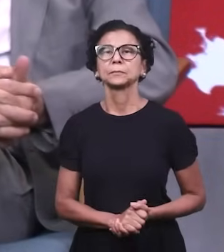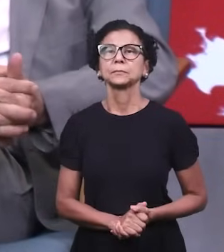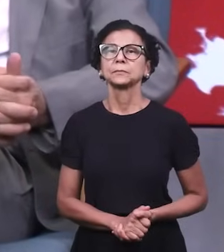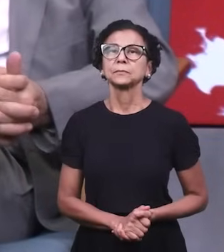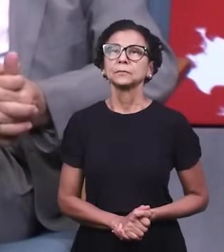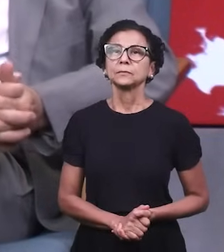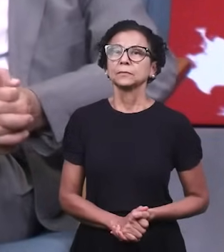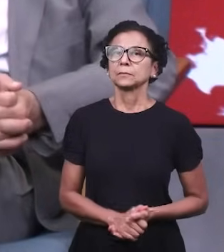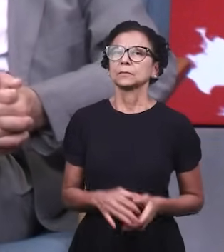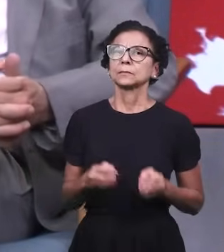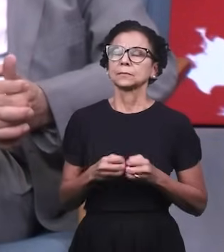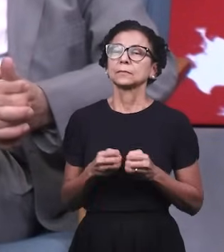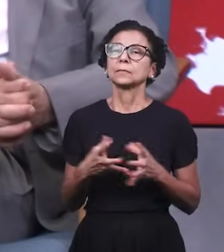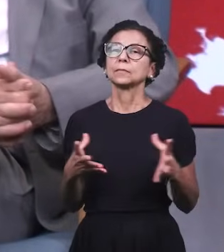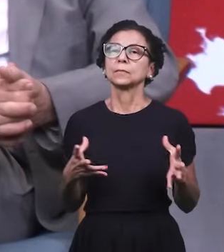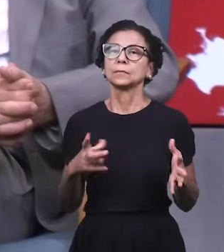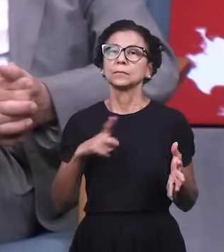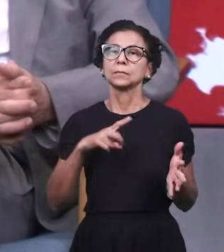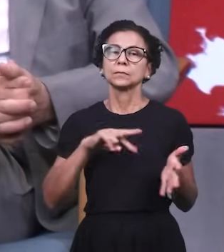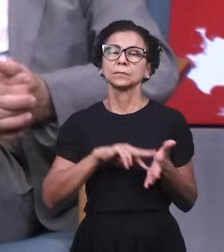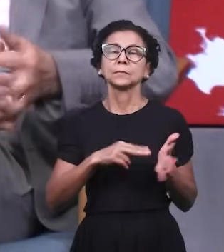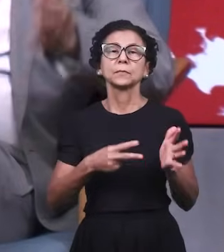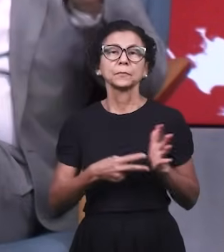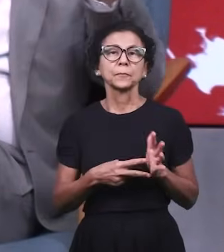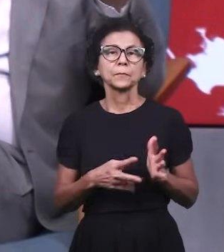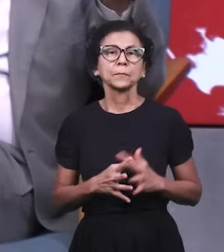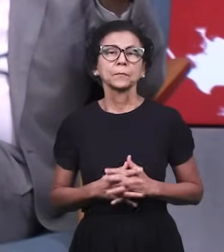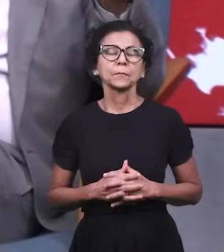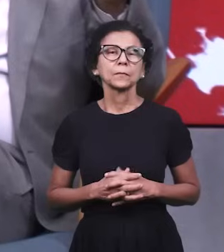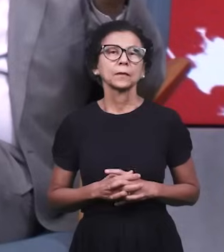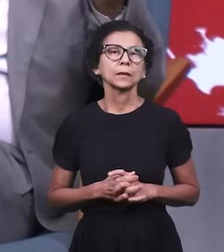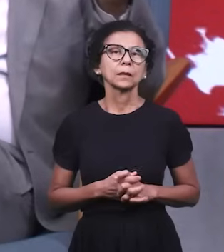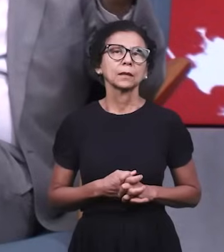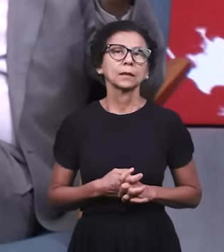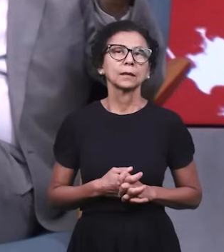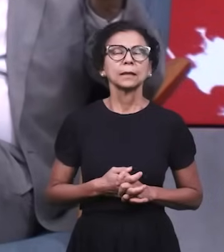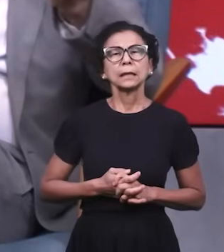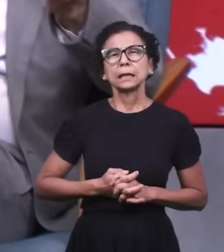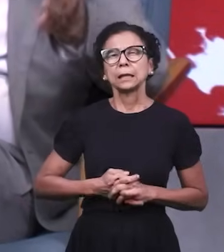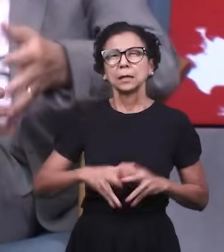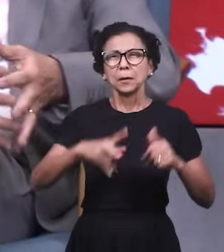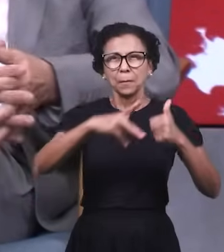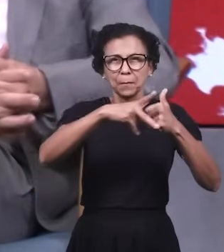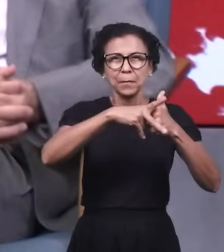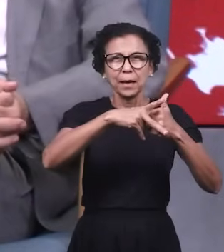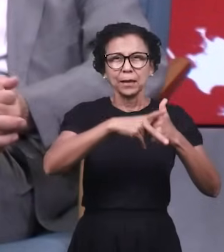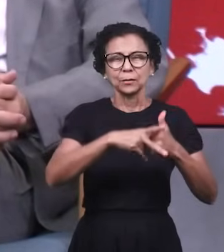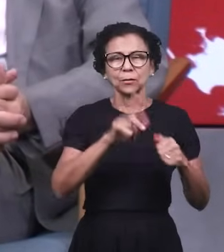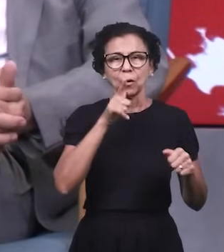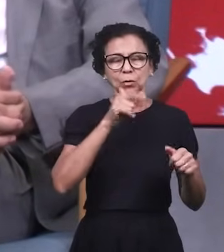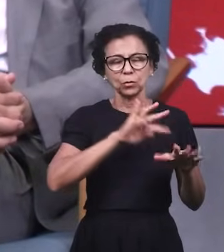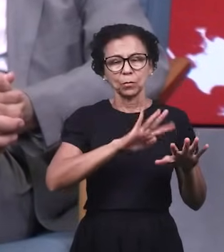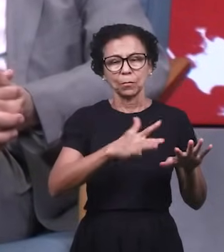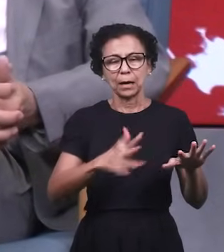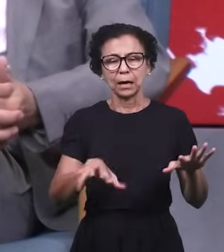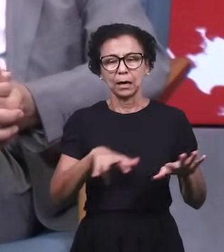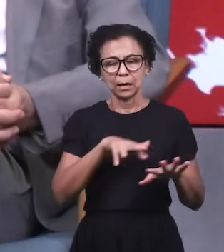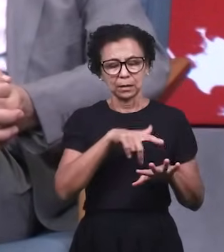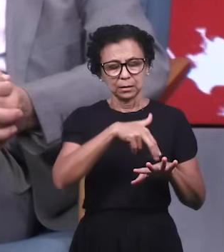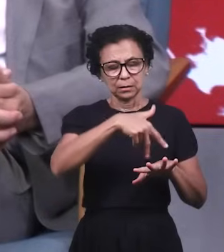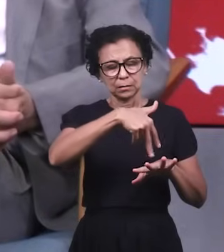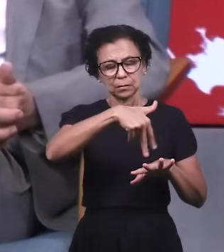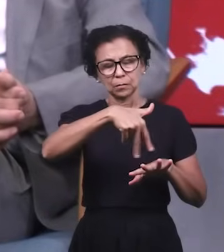Esse milagre tem um significado. Quando Jesus opera o milagre lá com Pedro andando sobre o mar, Pedro